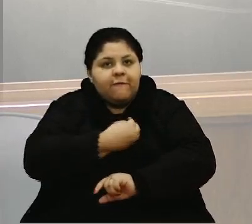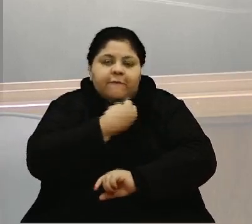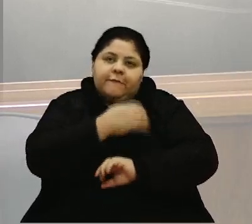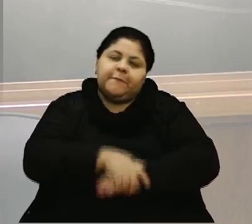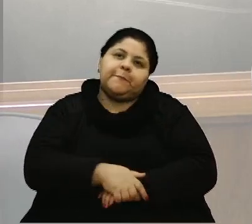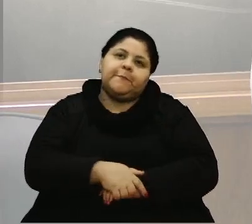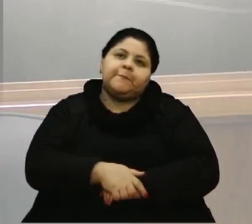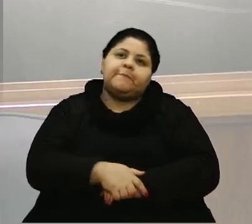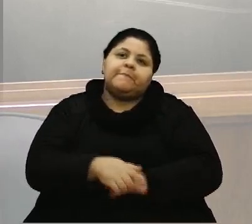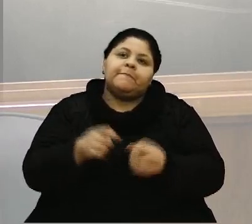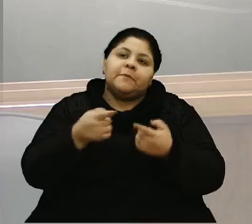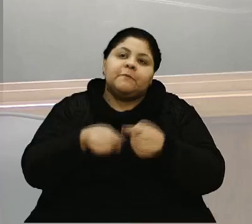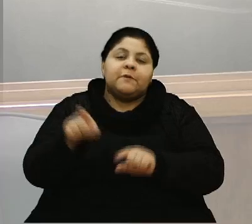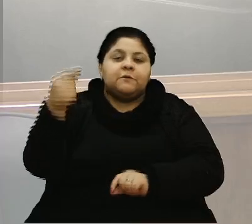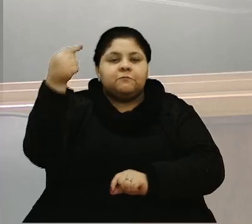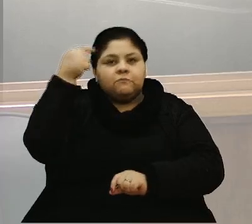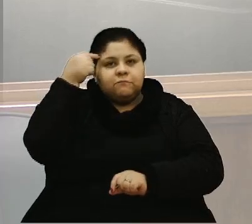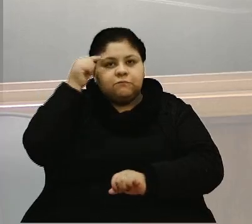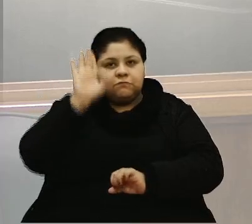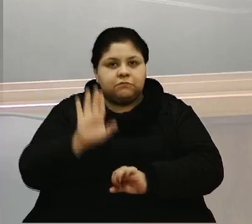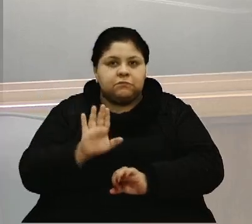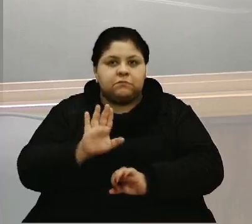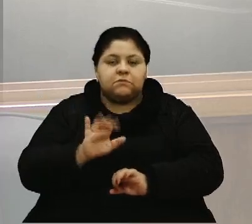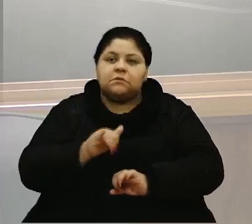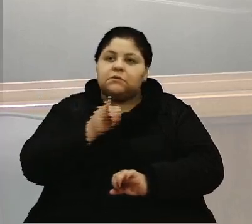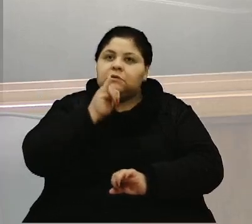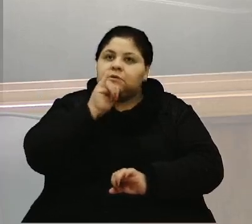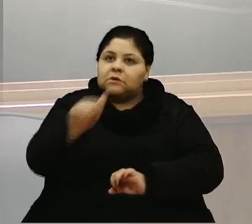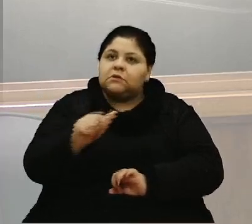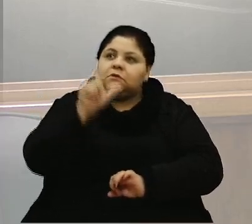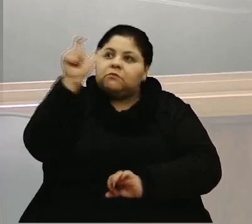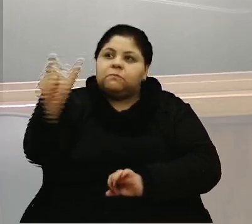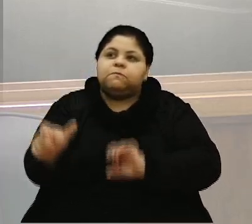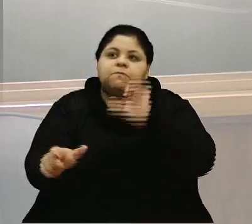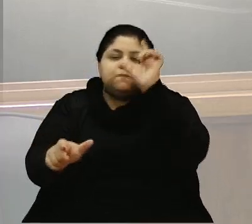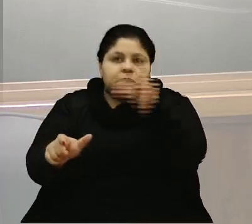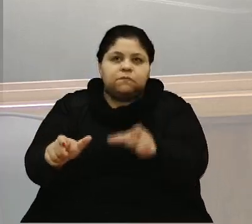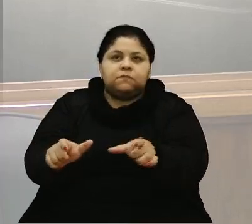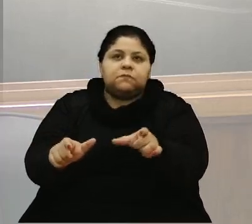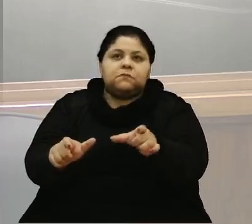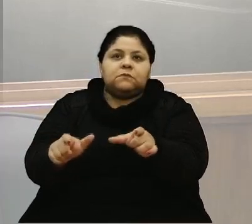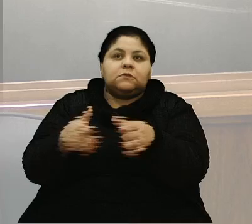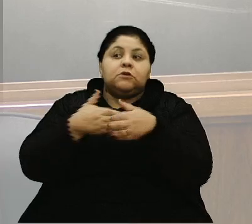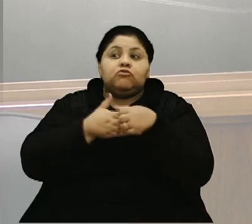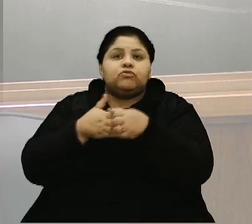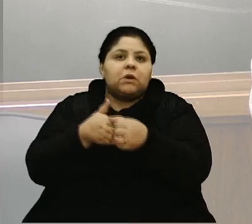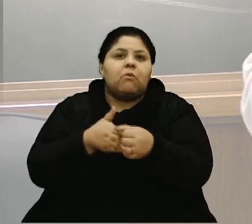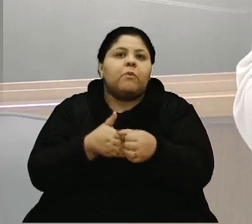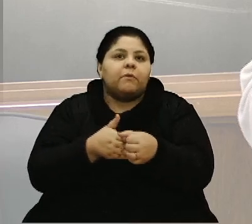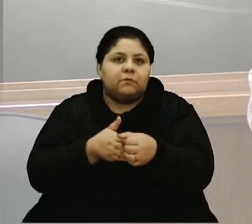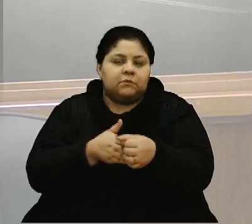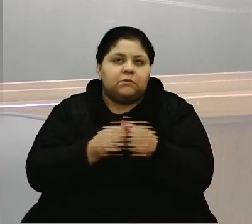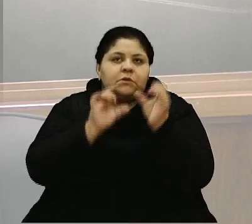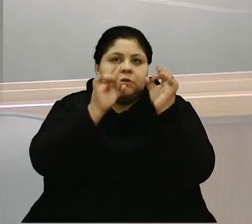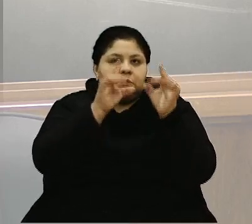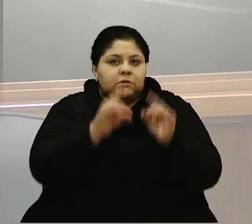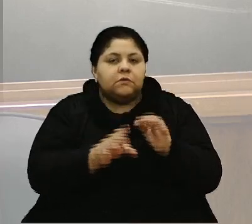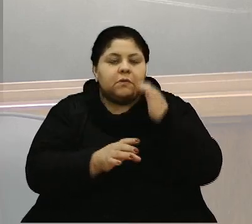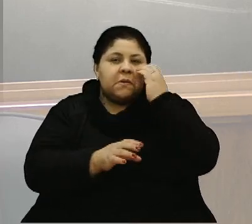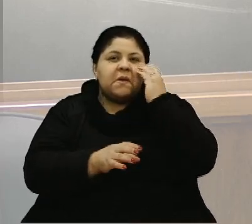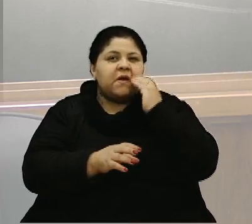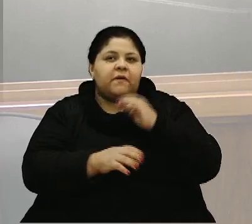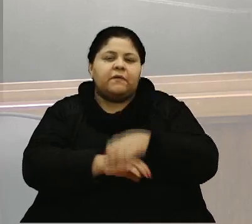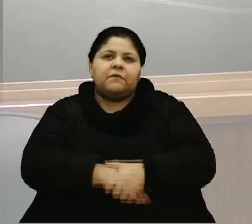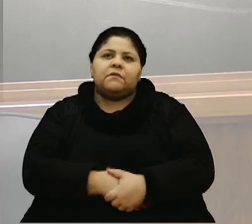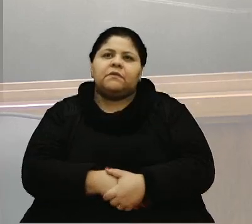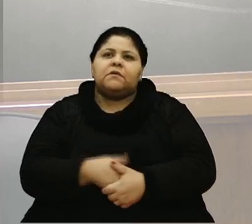eu quero fazer uma reflexão e quero falar com as pessoas que nos acompanham, especialmente.